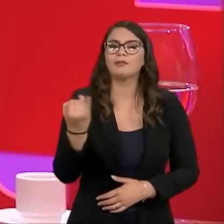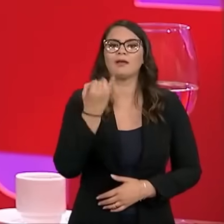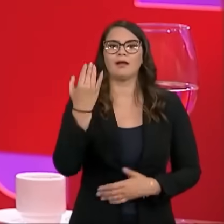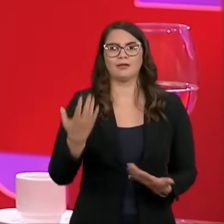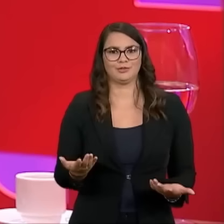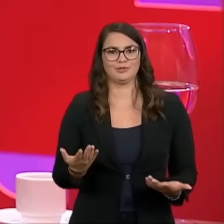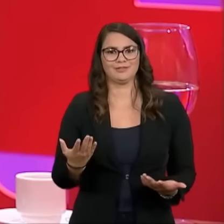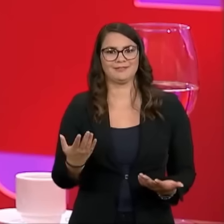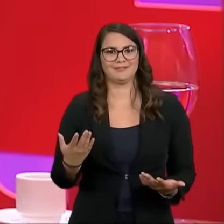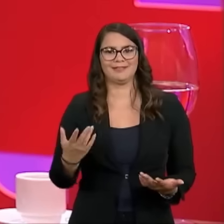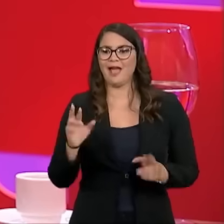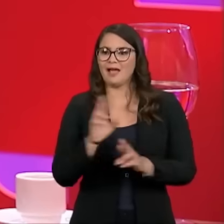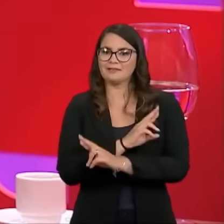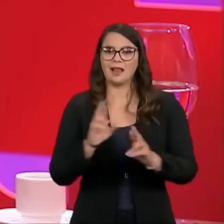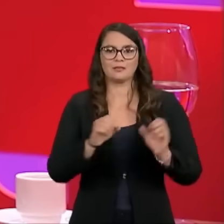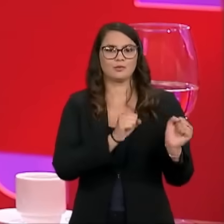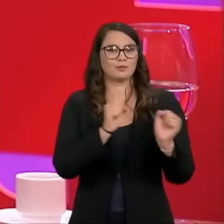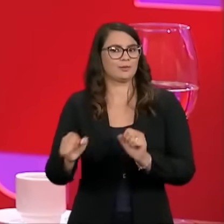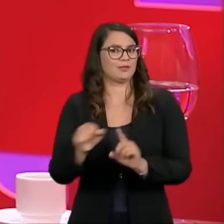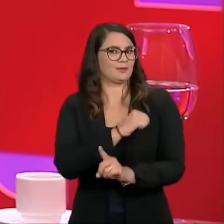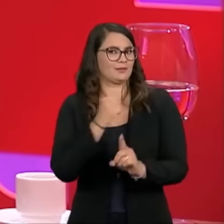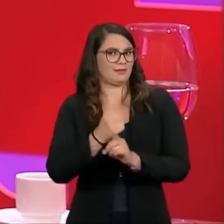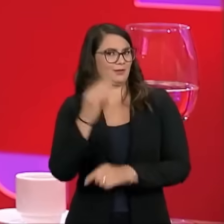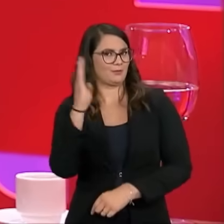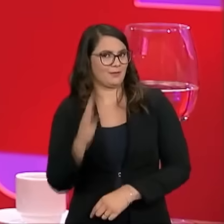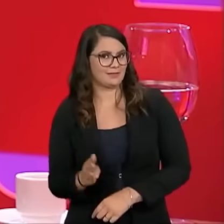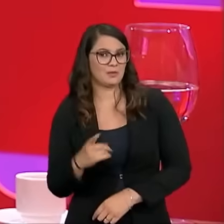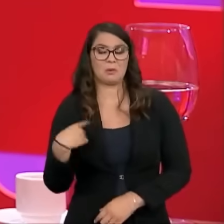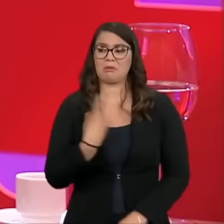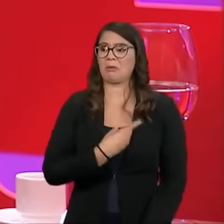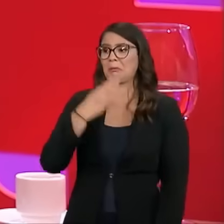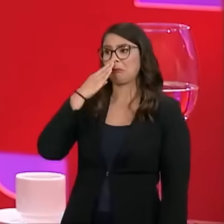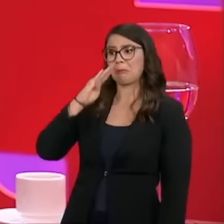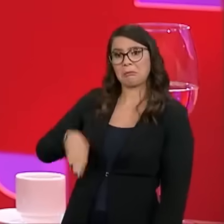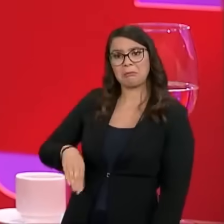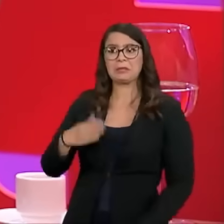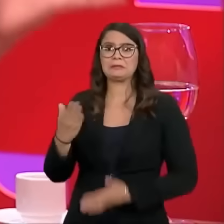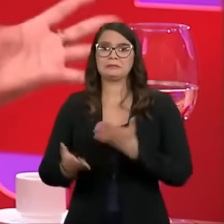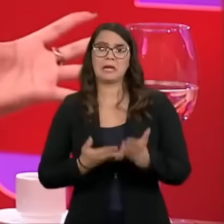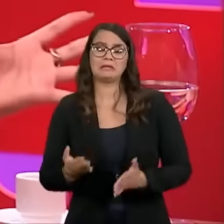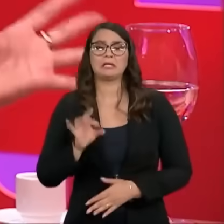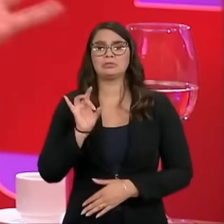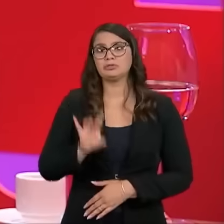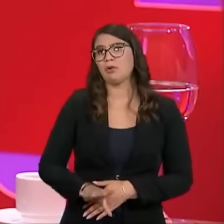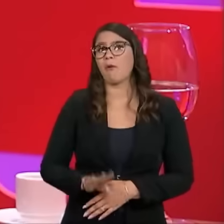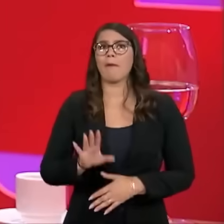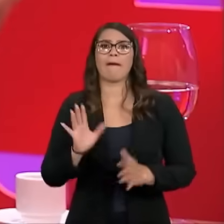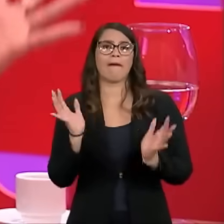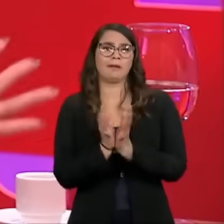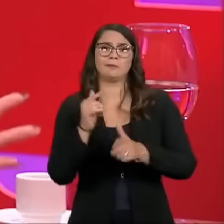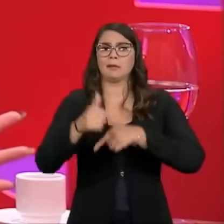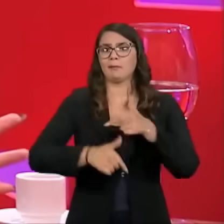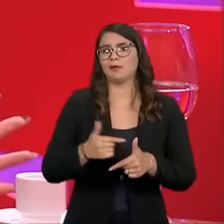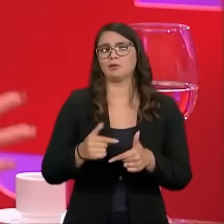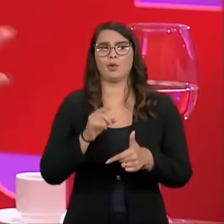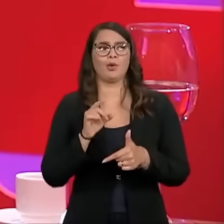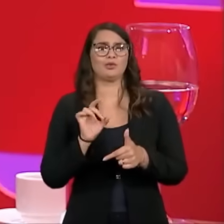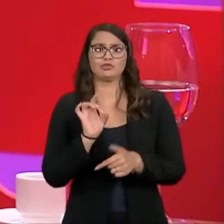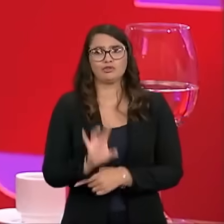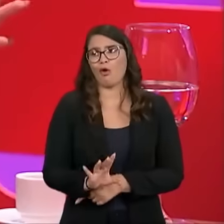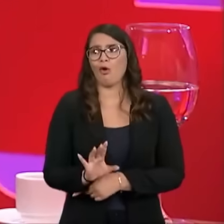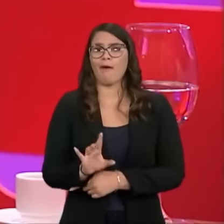através S as relações de poder na sociedade brasileira se nós ignorarmos isso e tratarmos a questão de classe ou as questões da classe